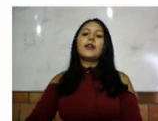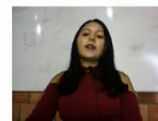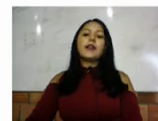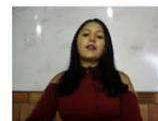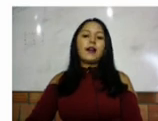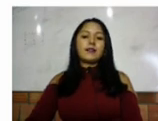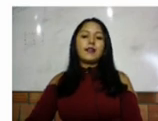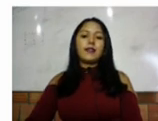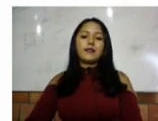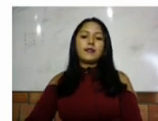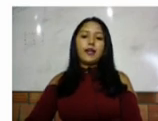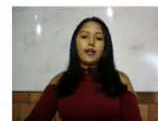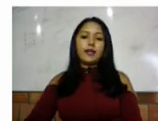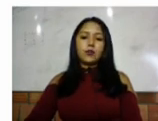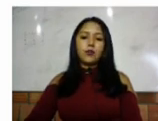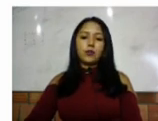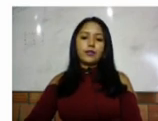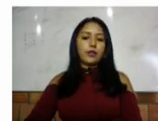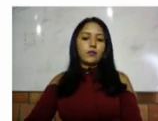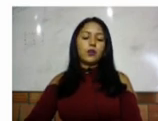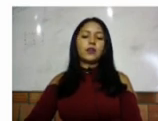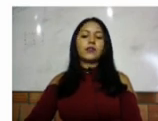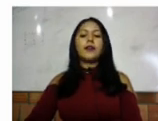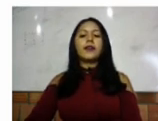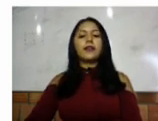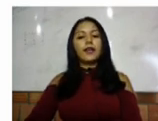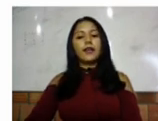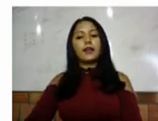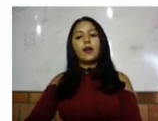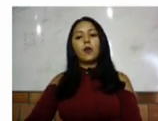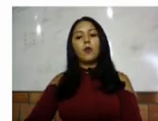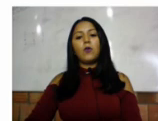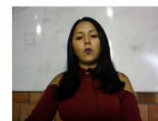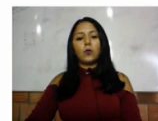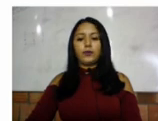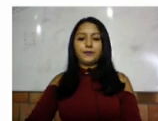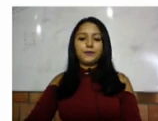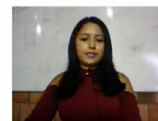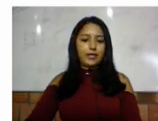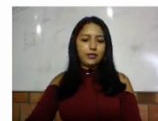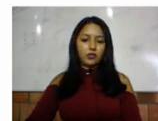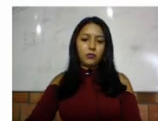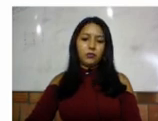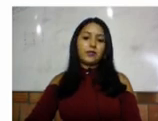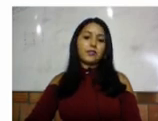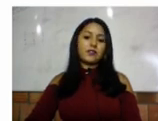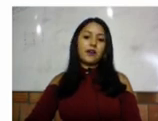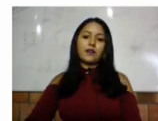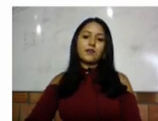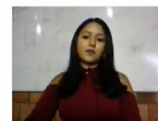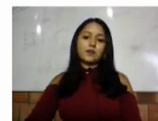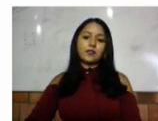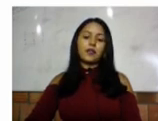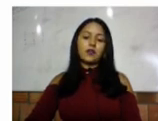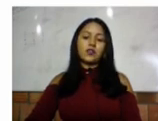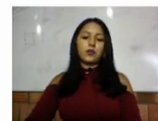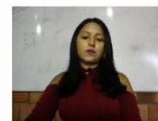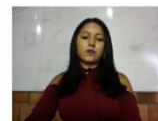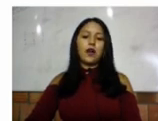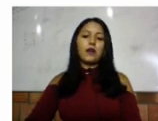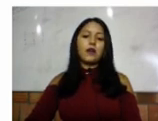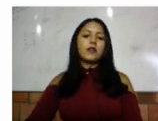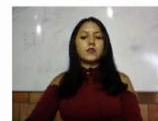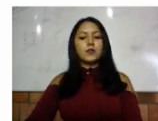siate no caso aqui de esgoto aquele j e grega ou rota centro então pode ter sido vários sons